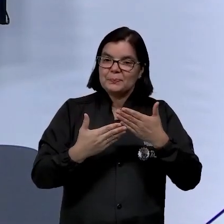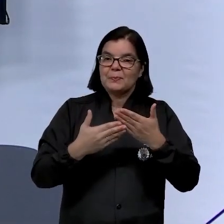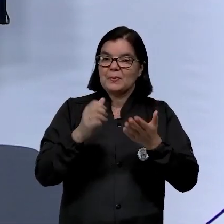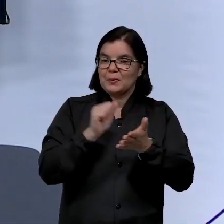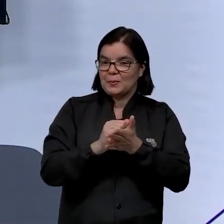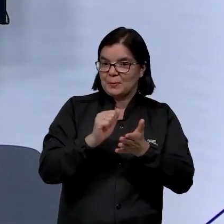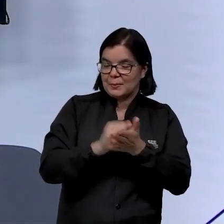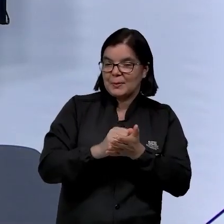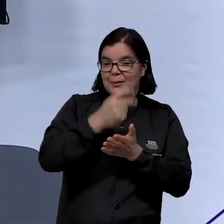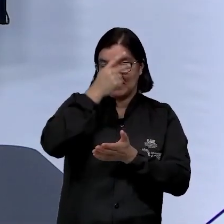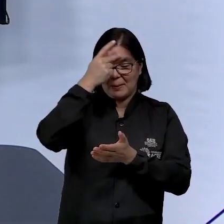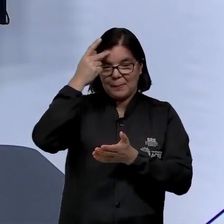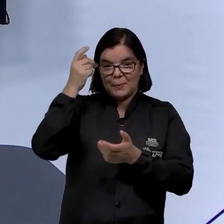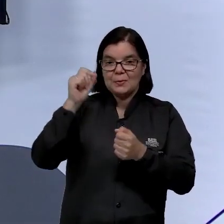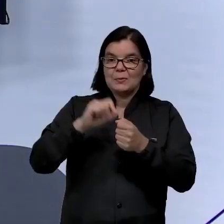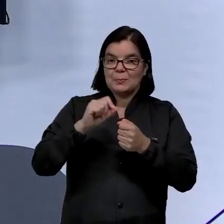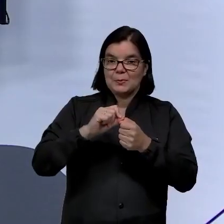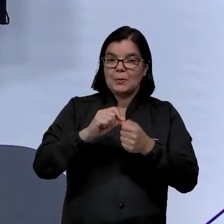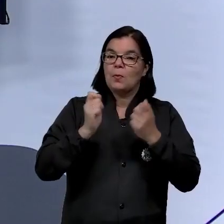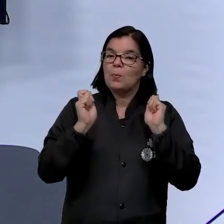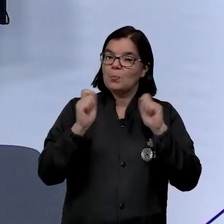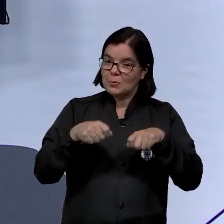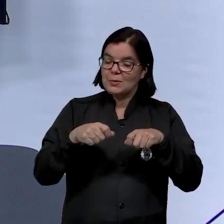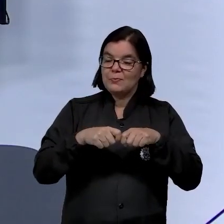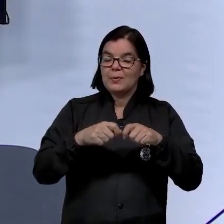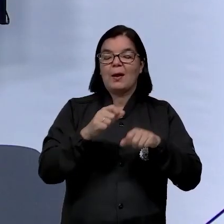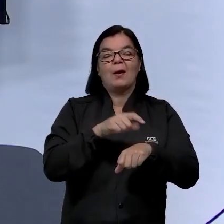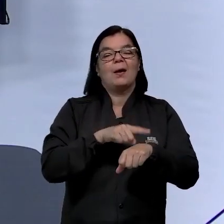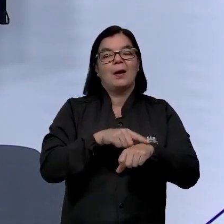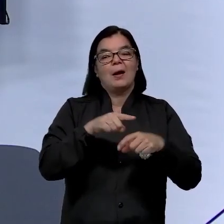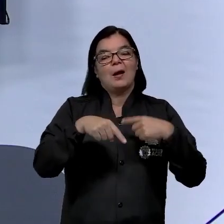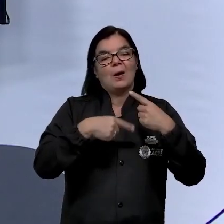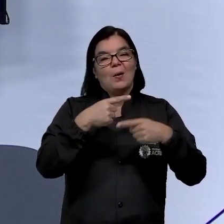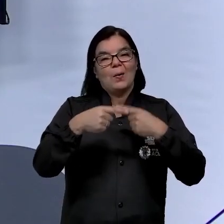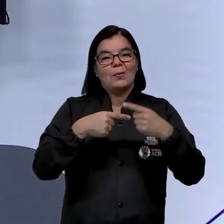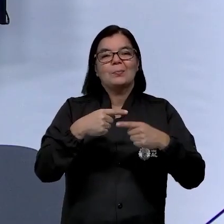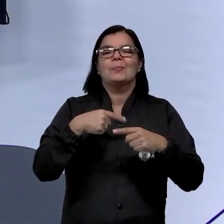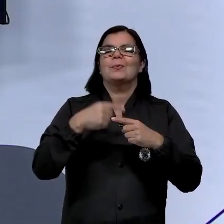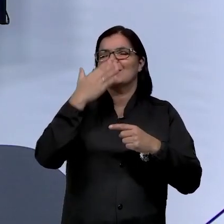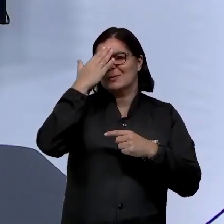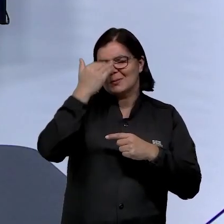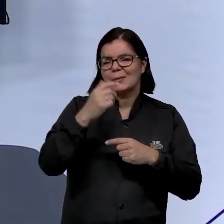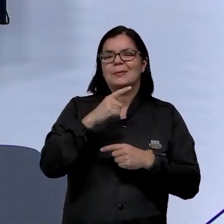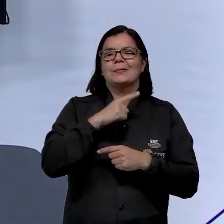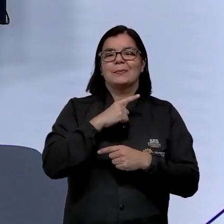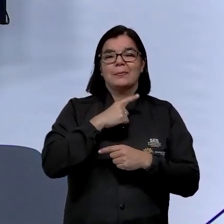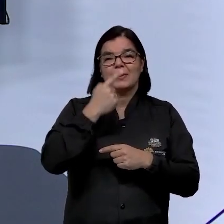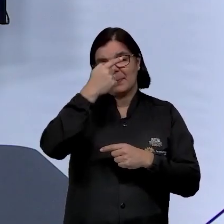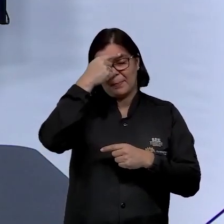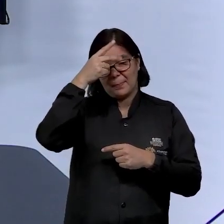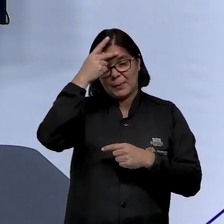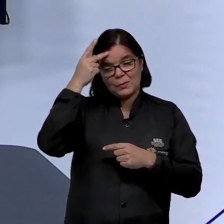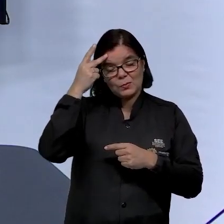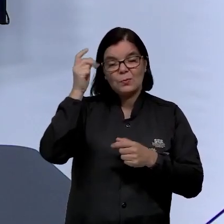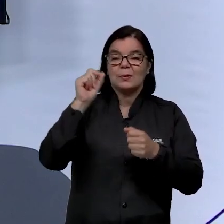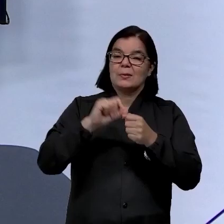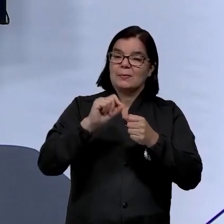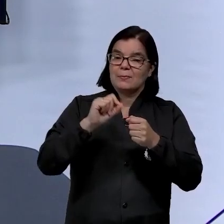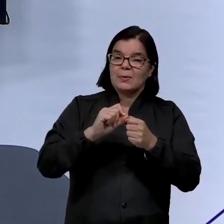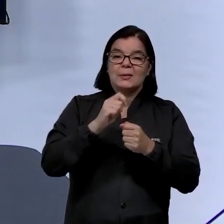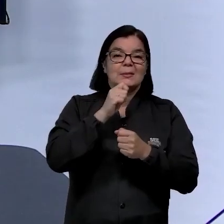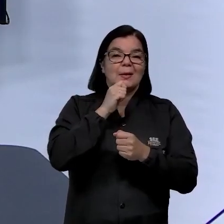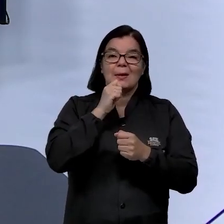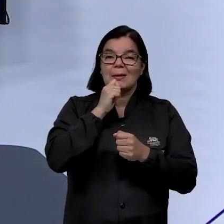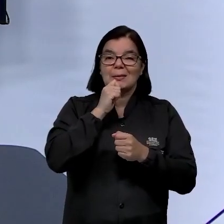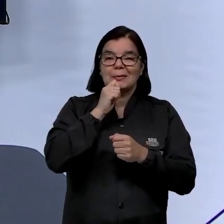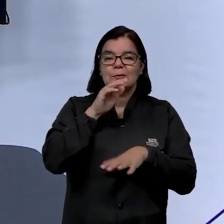composição autoral. Eu poderia ficar mais tempo aqui falando sobre isso, porque eu sei que tem muita gente que compõe na nossa cidade e ainda não se